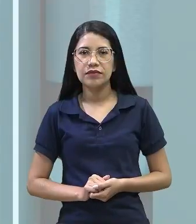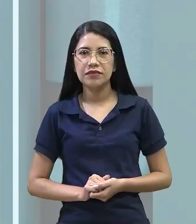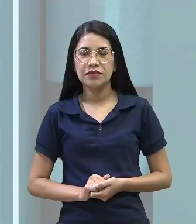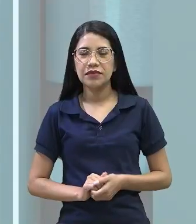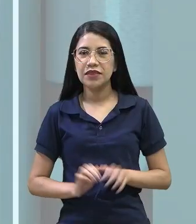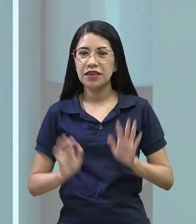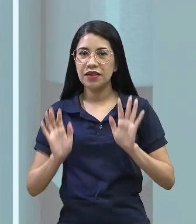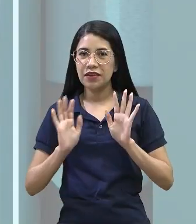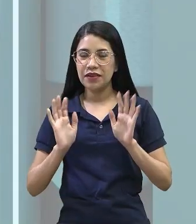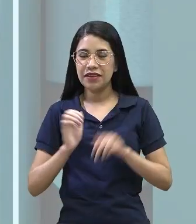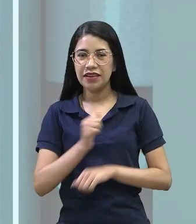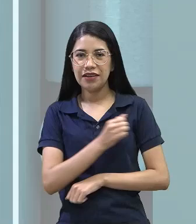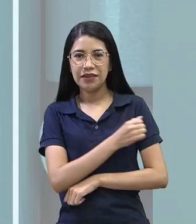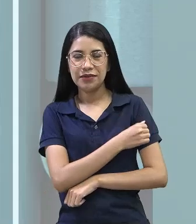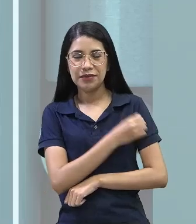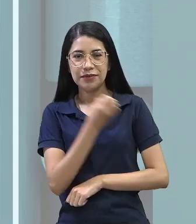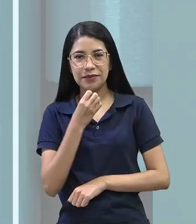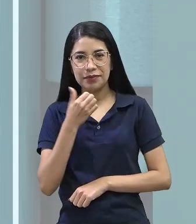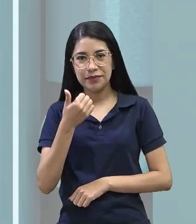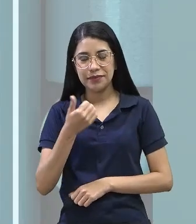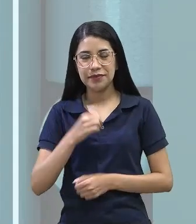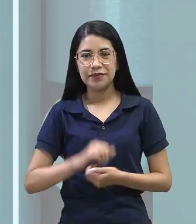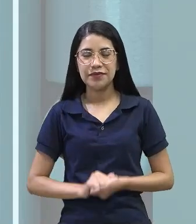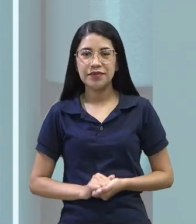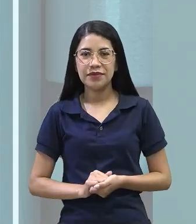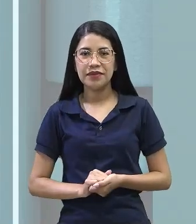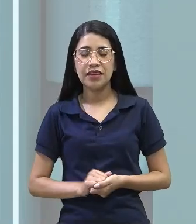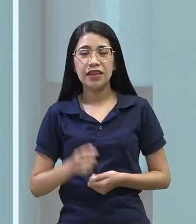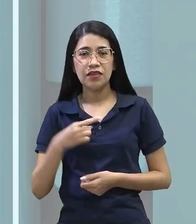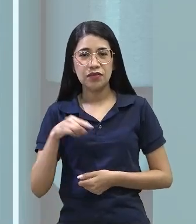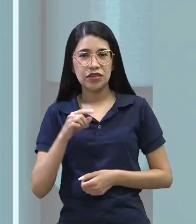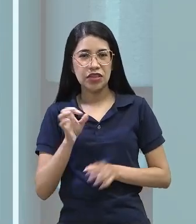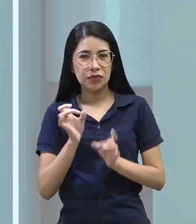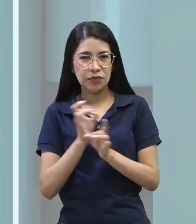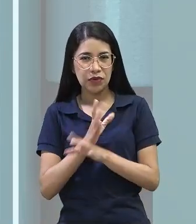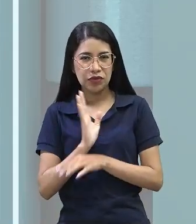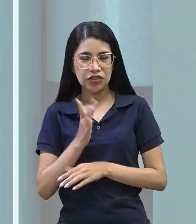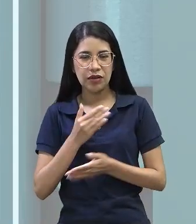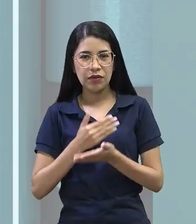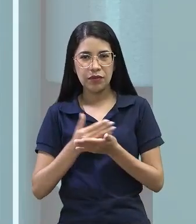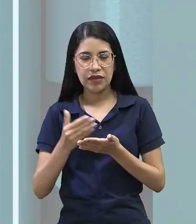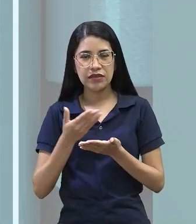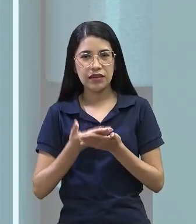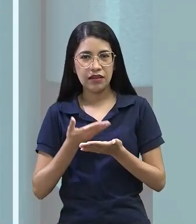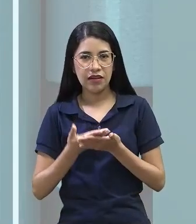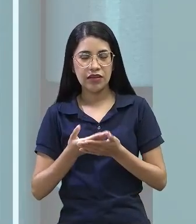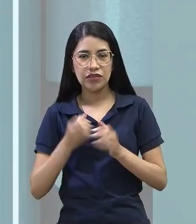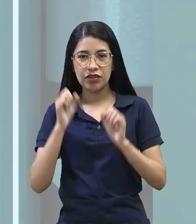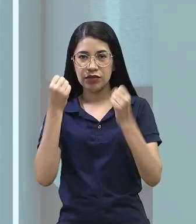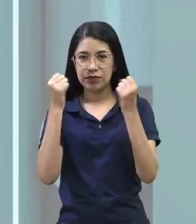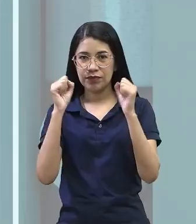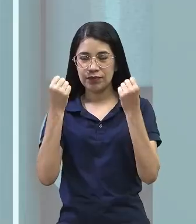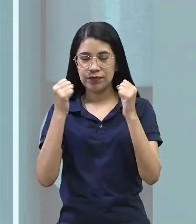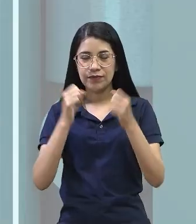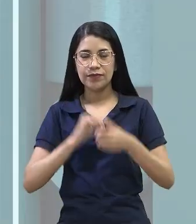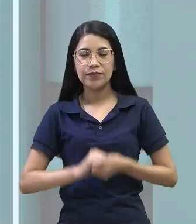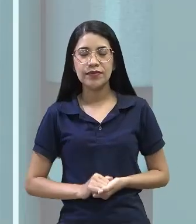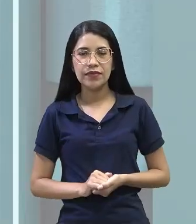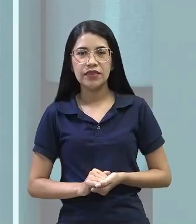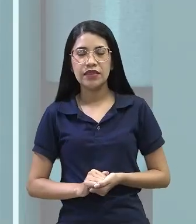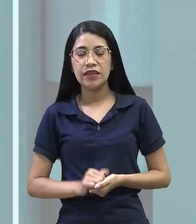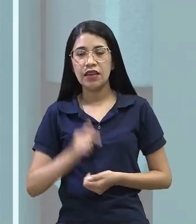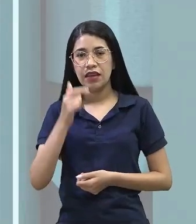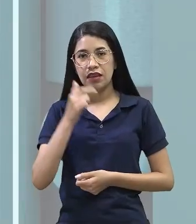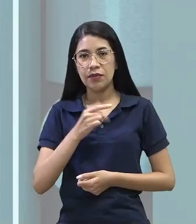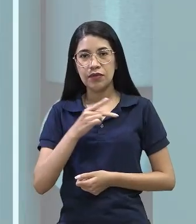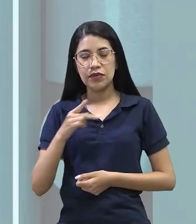Olá, turmas, tudo bem com vocês? E aí, todo mundo preparado para mais uma aula de educação física? Eu sou o